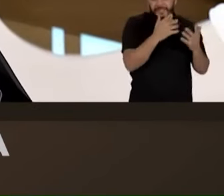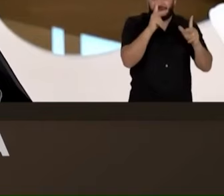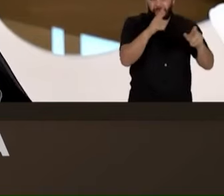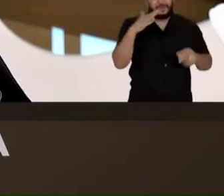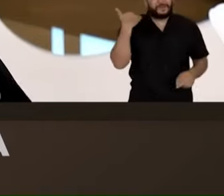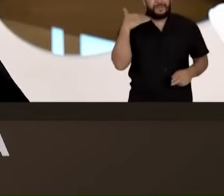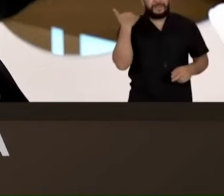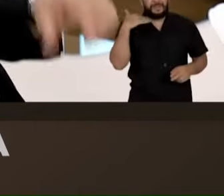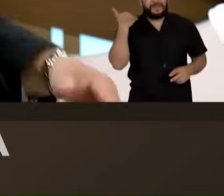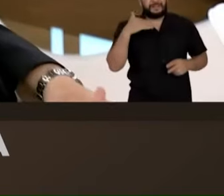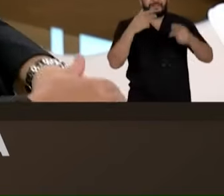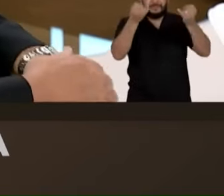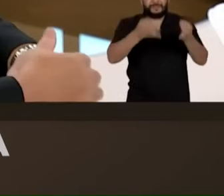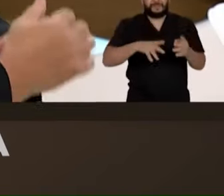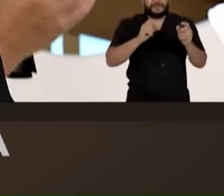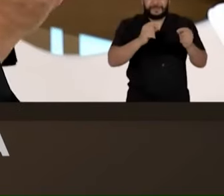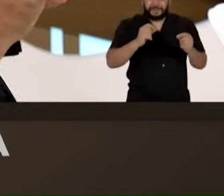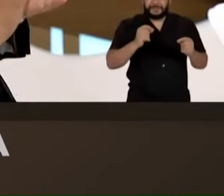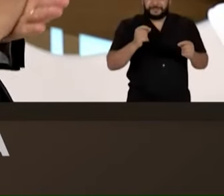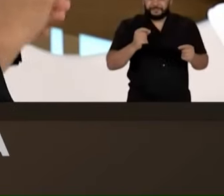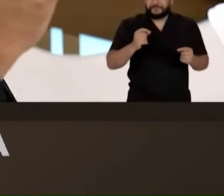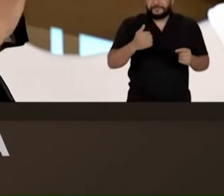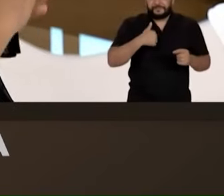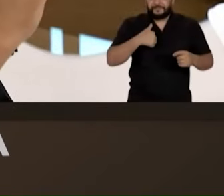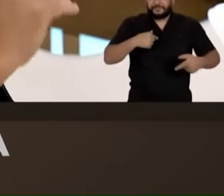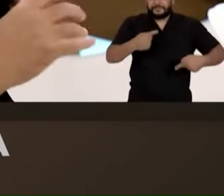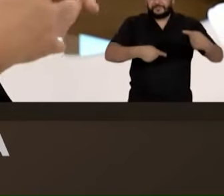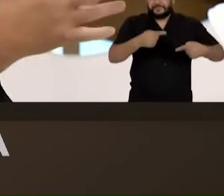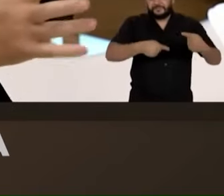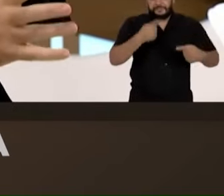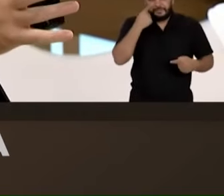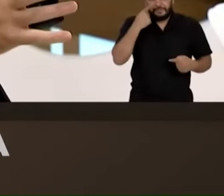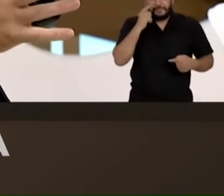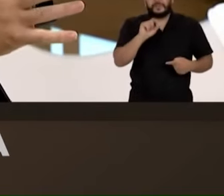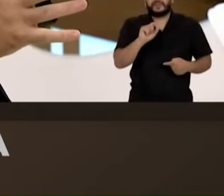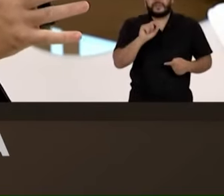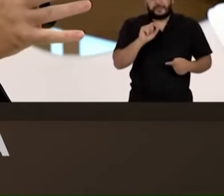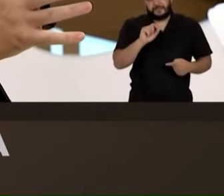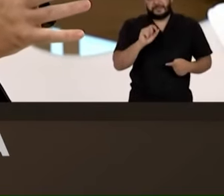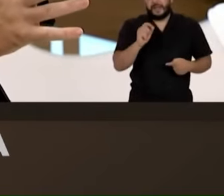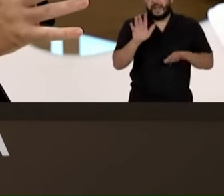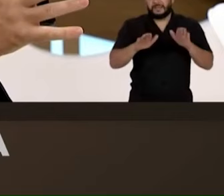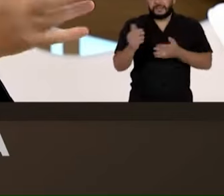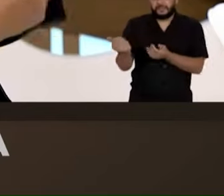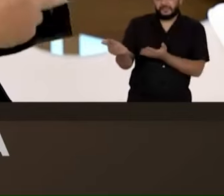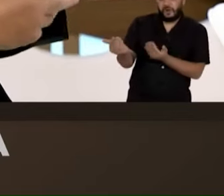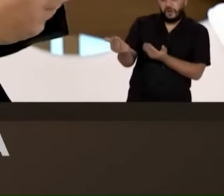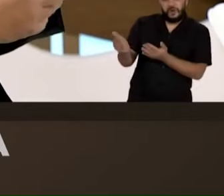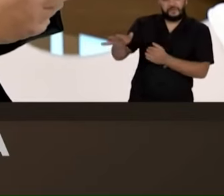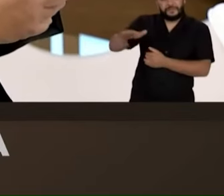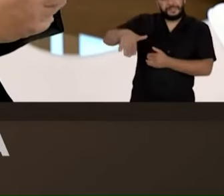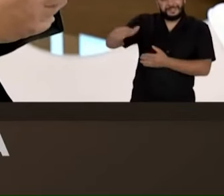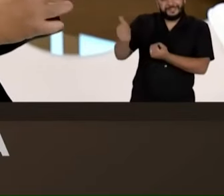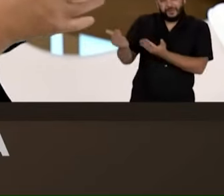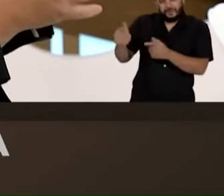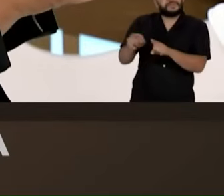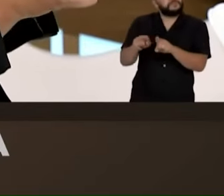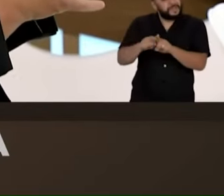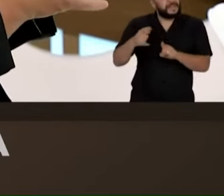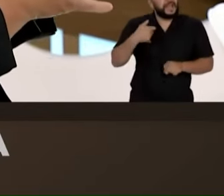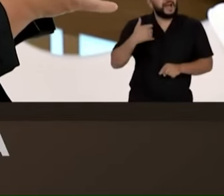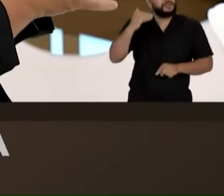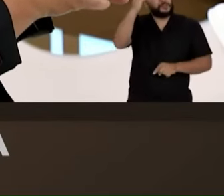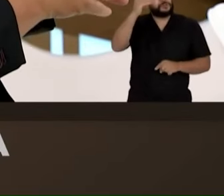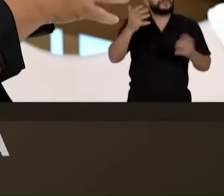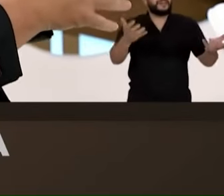em vários momentos, numa discussão anterior que eu tinha visto. Uma parte, por exemplo, dos jovens hoje, e uma parte dos adultos, querem